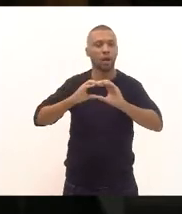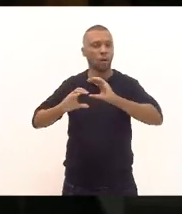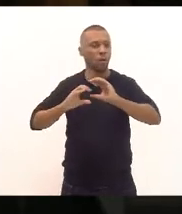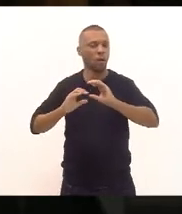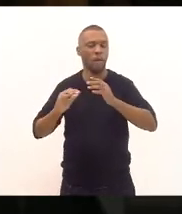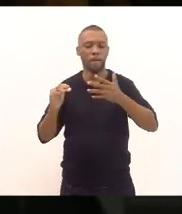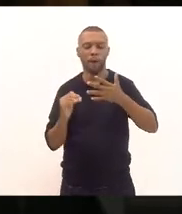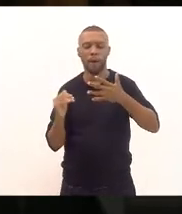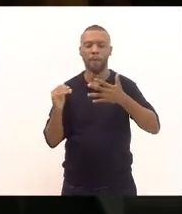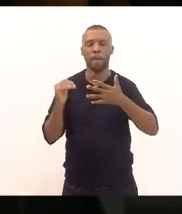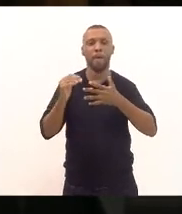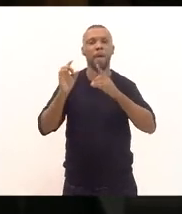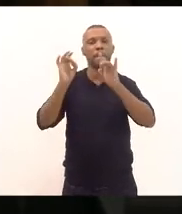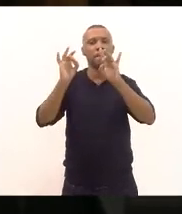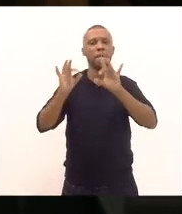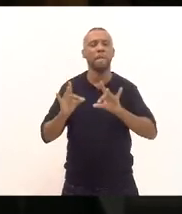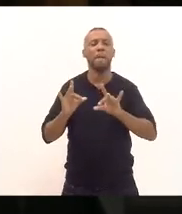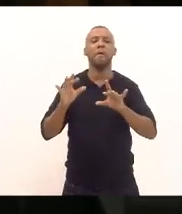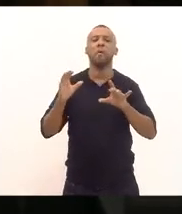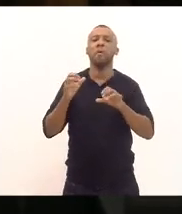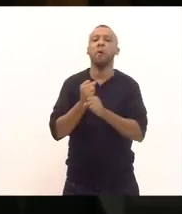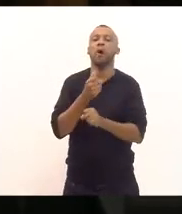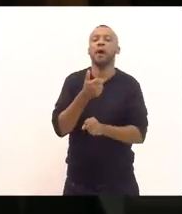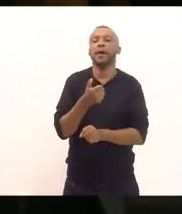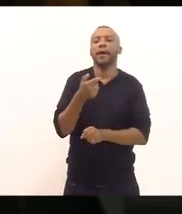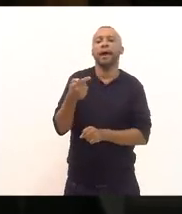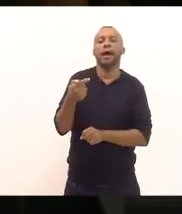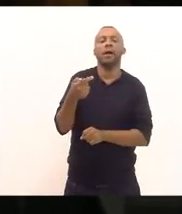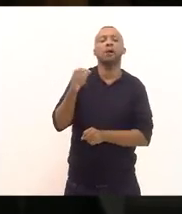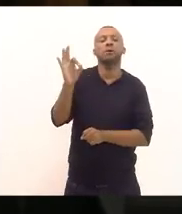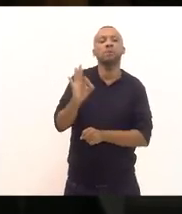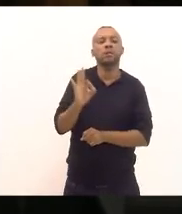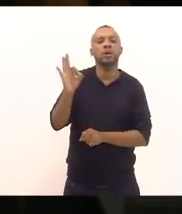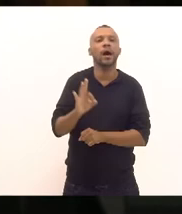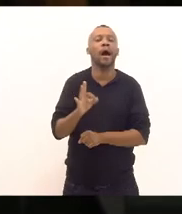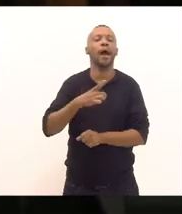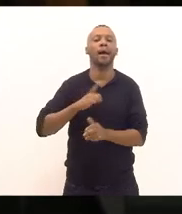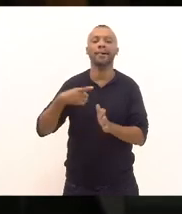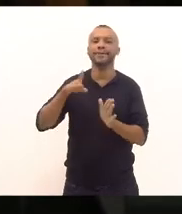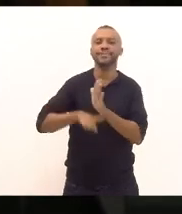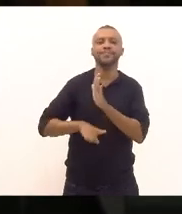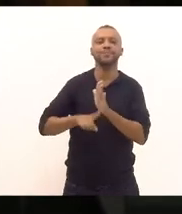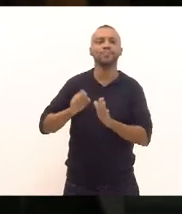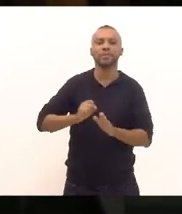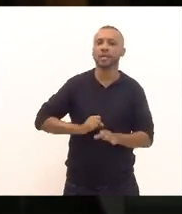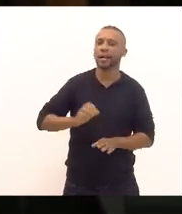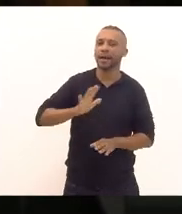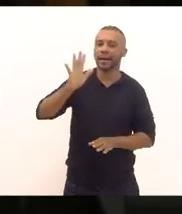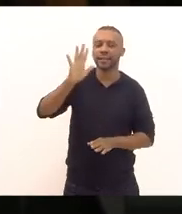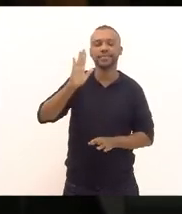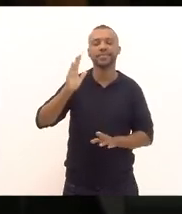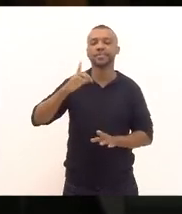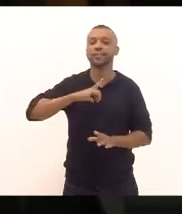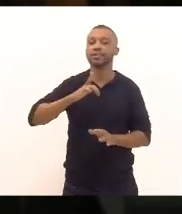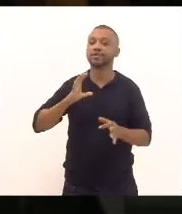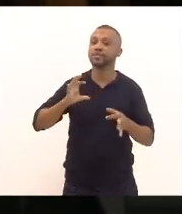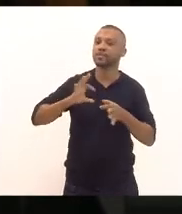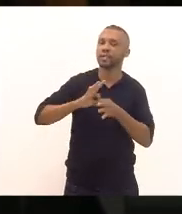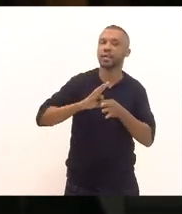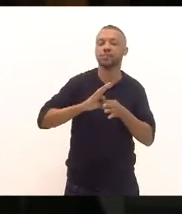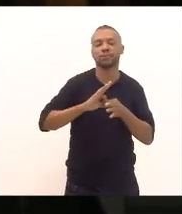patamar ordinário de dezessete por cento afastando alíquota mais elevada que incidiam sobre Tais